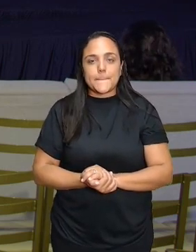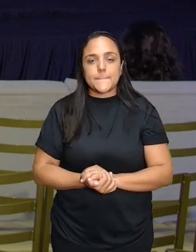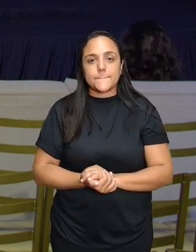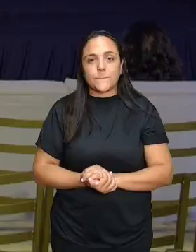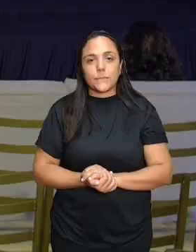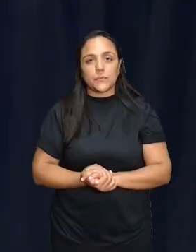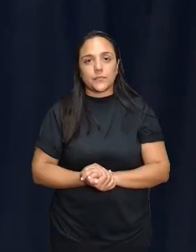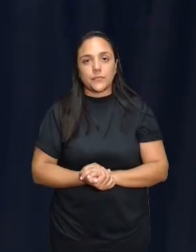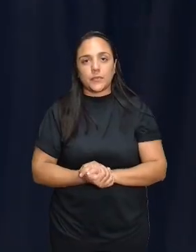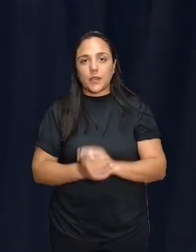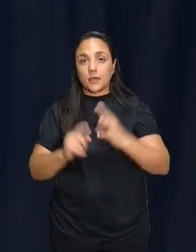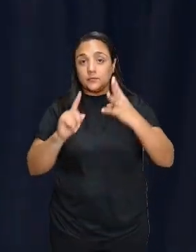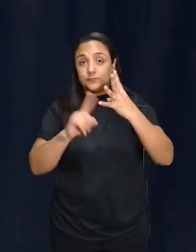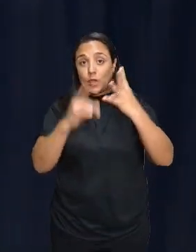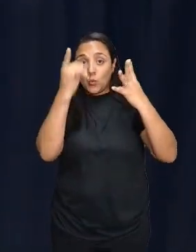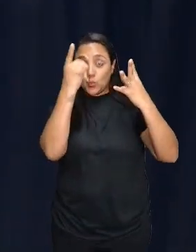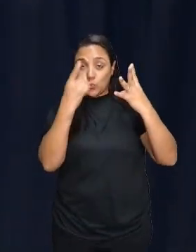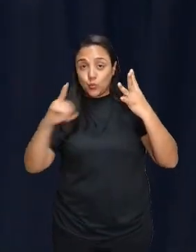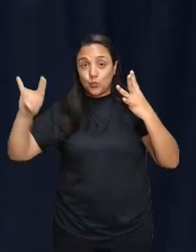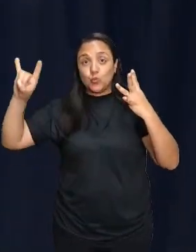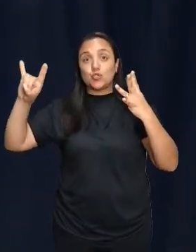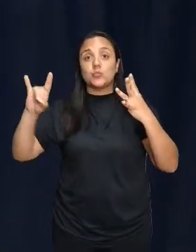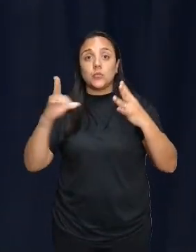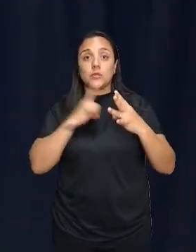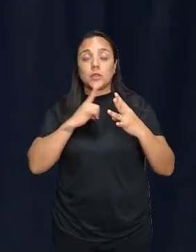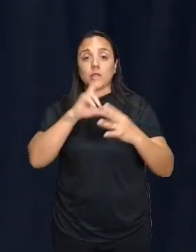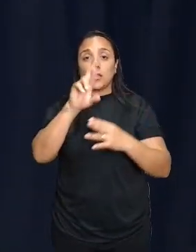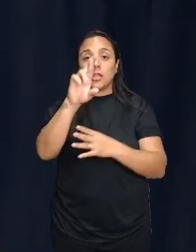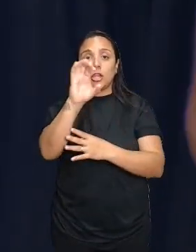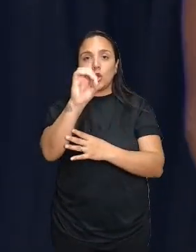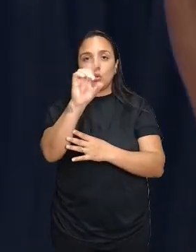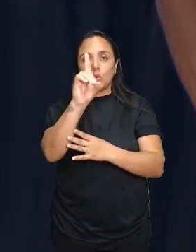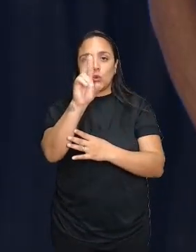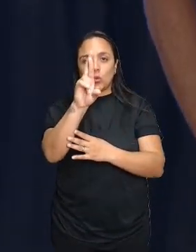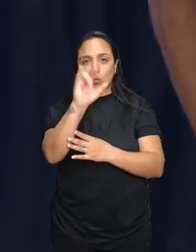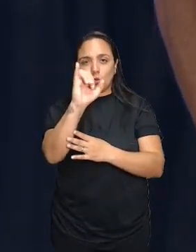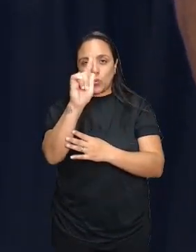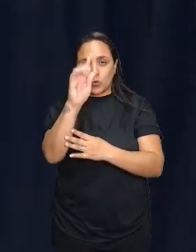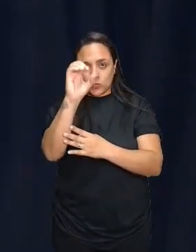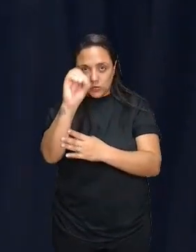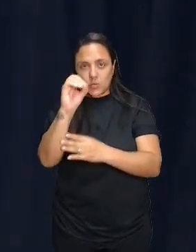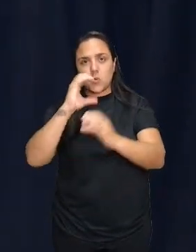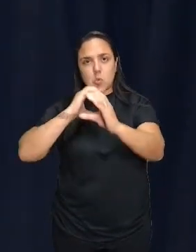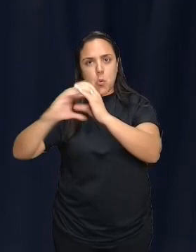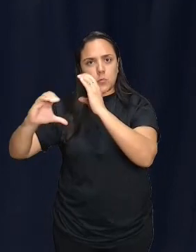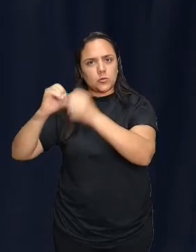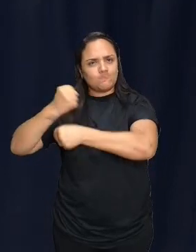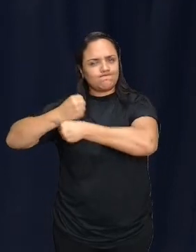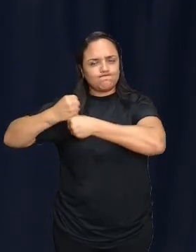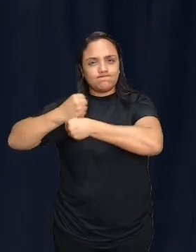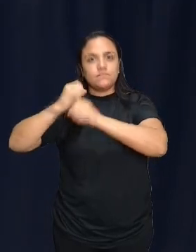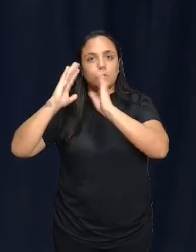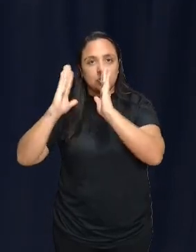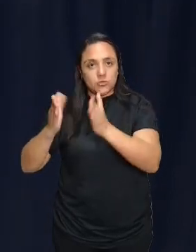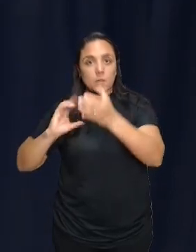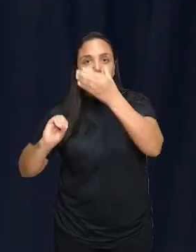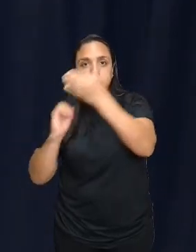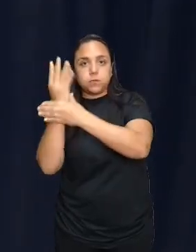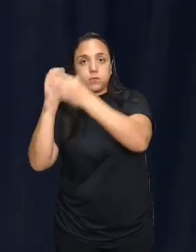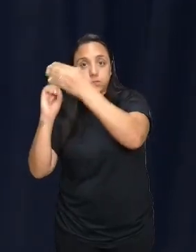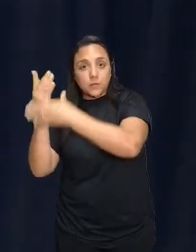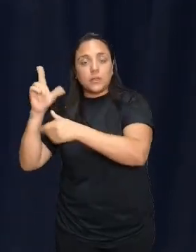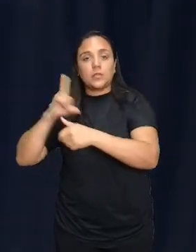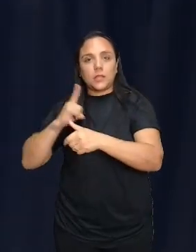E por último, Rodrigo Schmidt, que há 8 anos no ramo de comunicação e gestão de projetos, cria iniciativas com